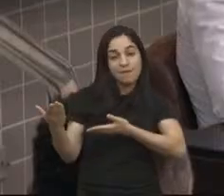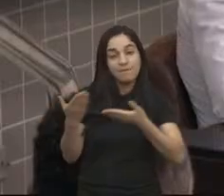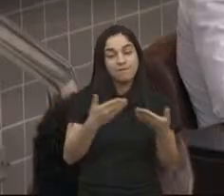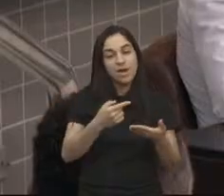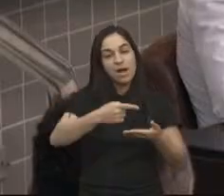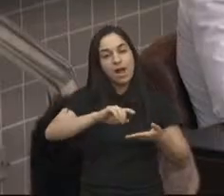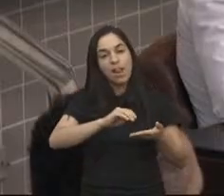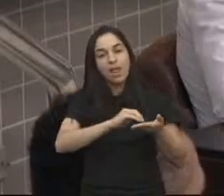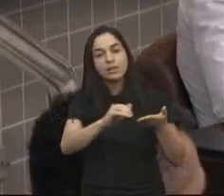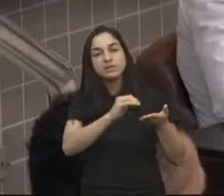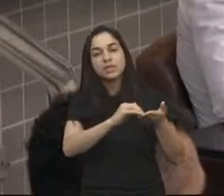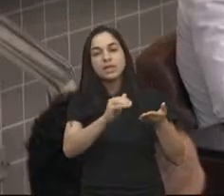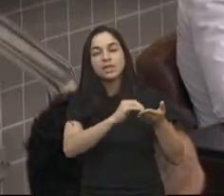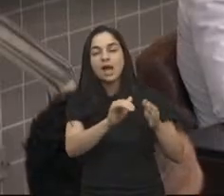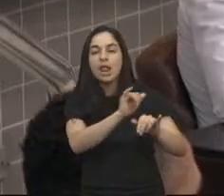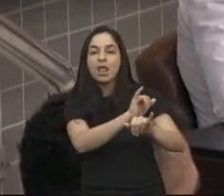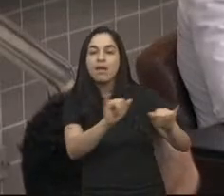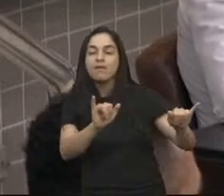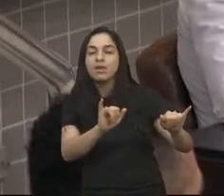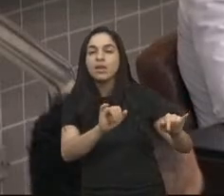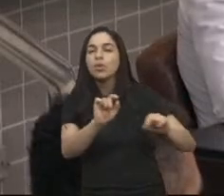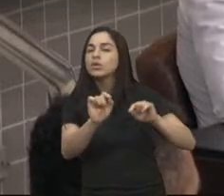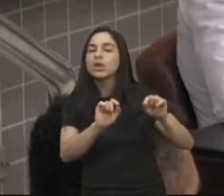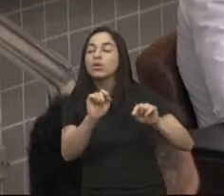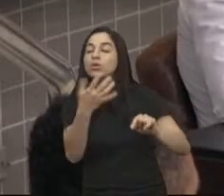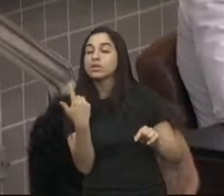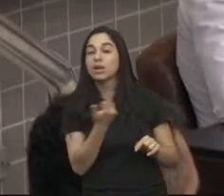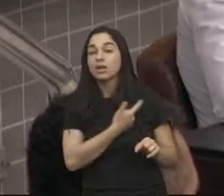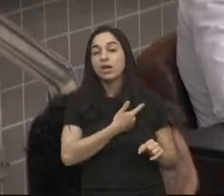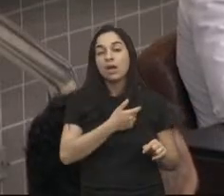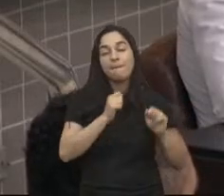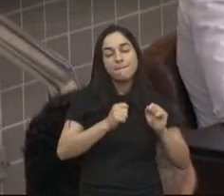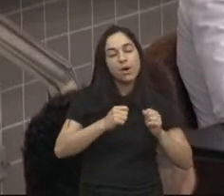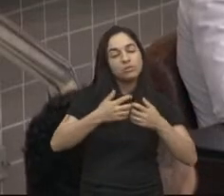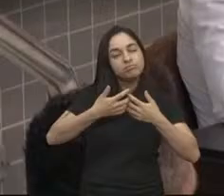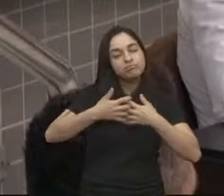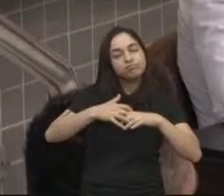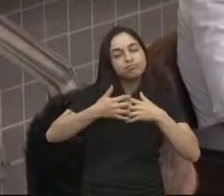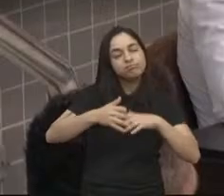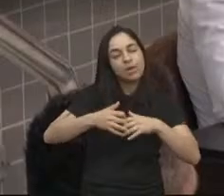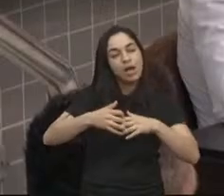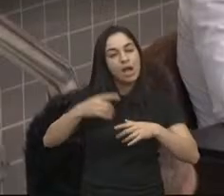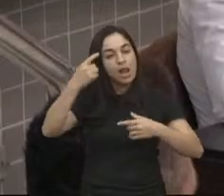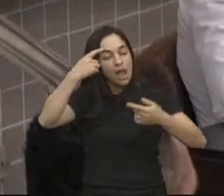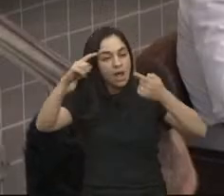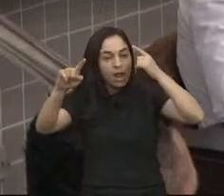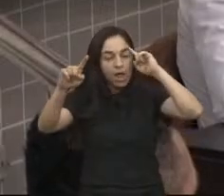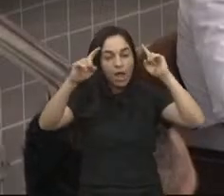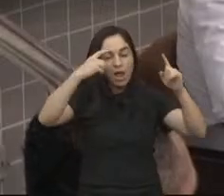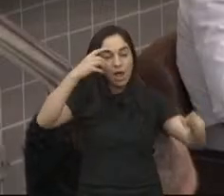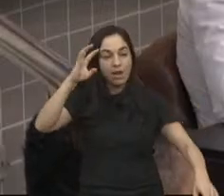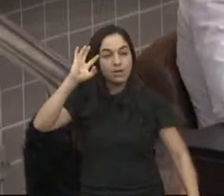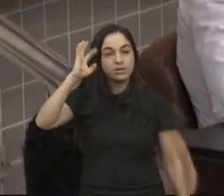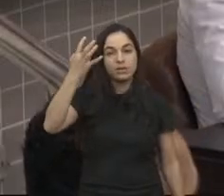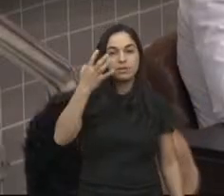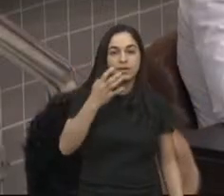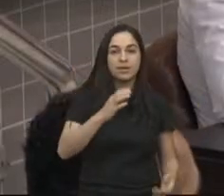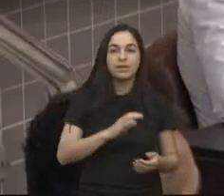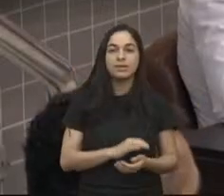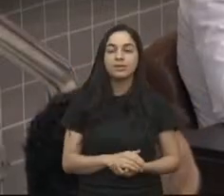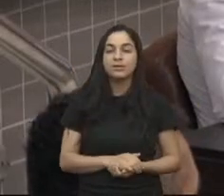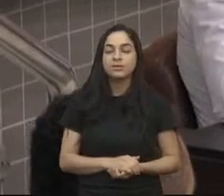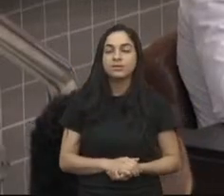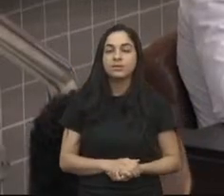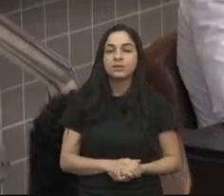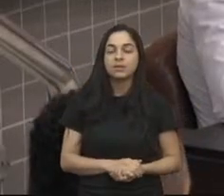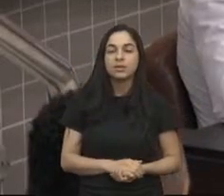secretarias e falar qual a situação de vocês para que a gente possa pensar numa solução. chegou dessa maneira hoje aqui,